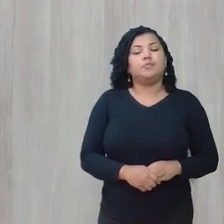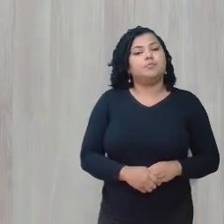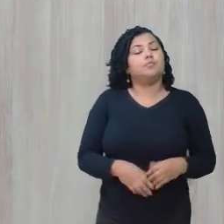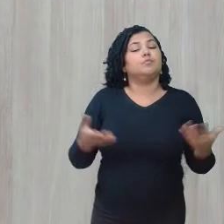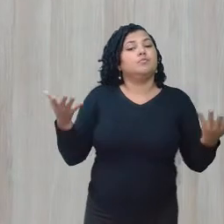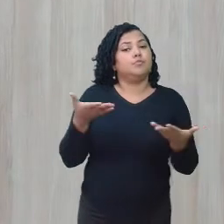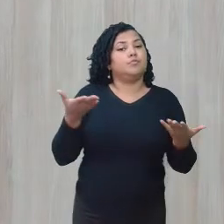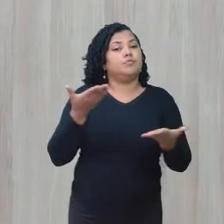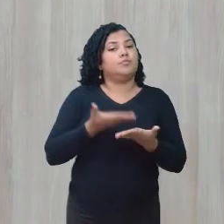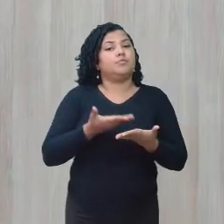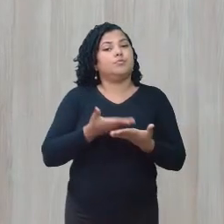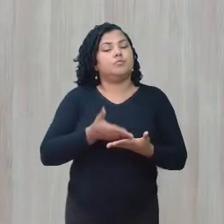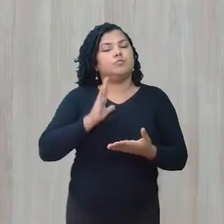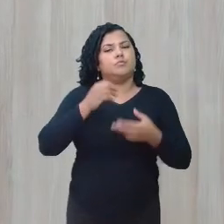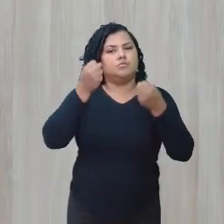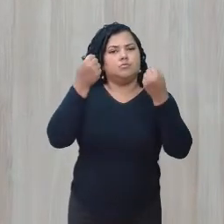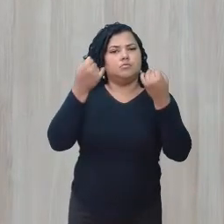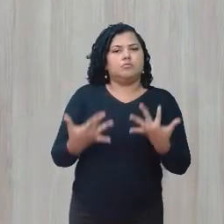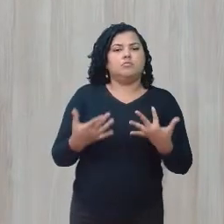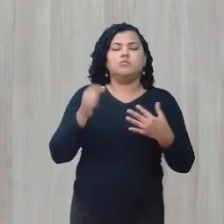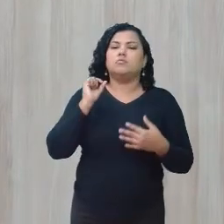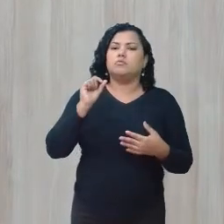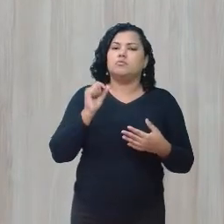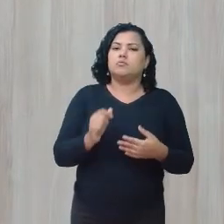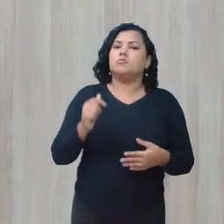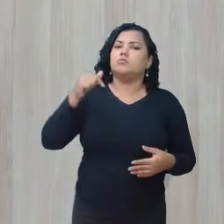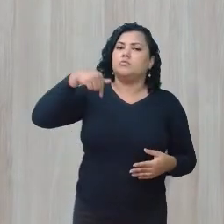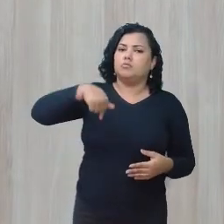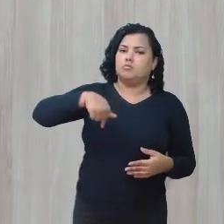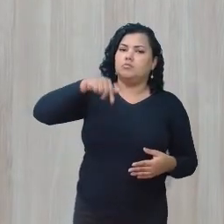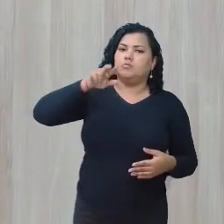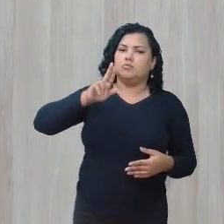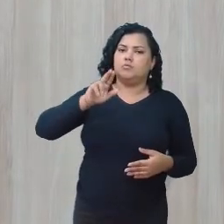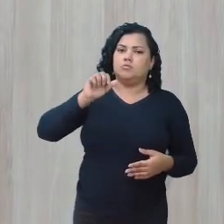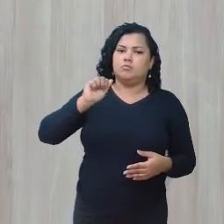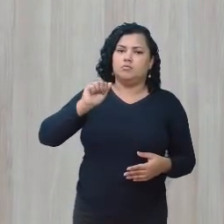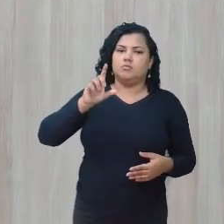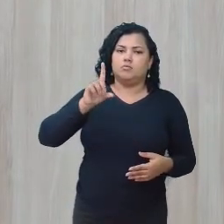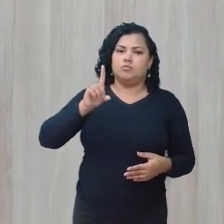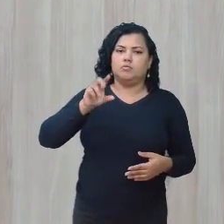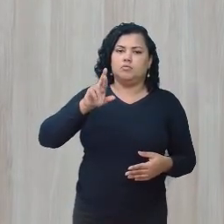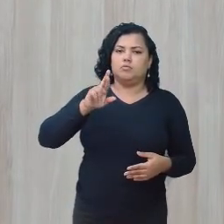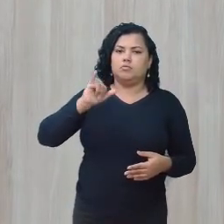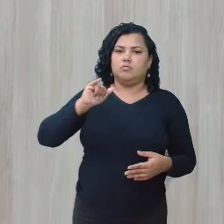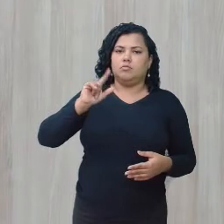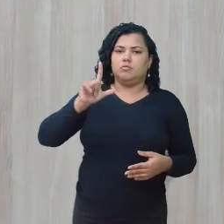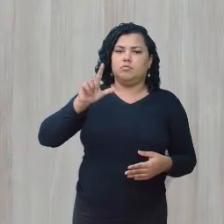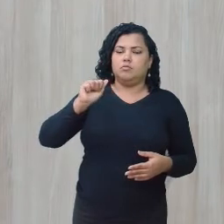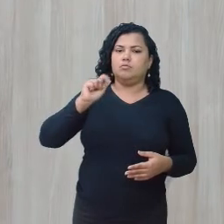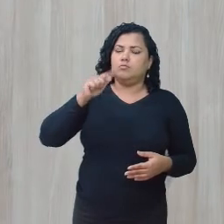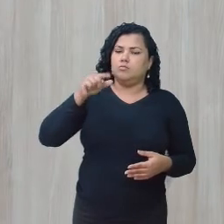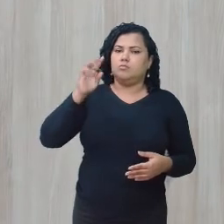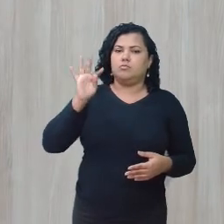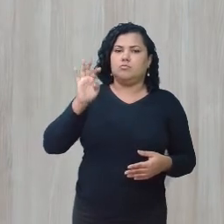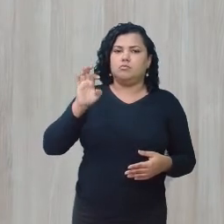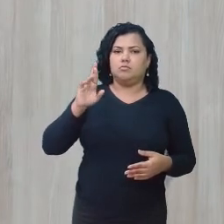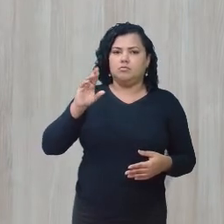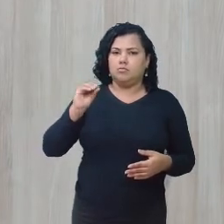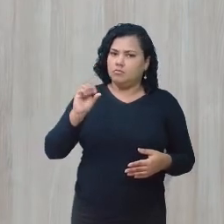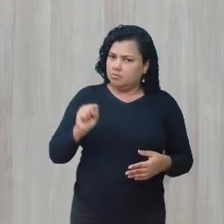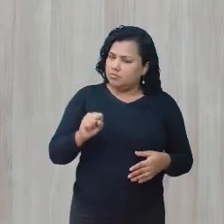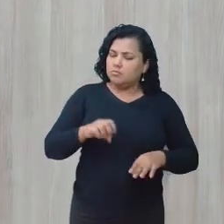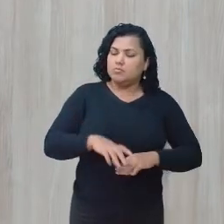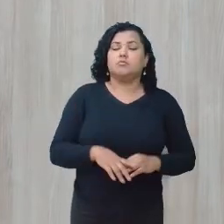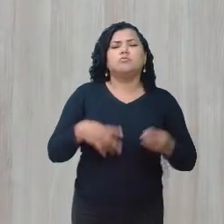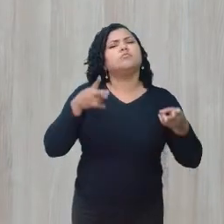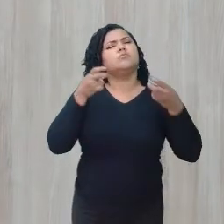de hoje, como eu disse anteriormente, vamos estudar os quadriláteros. A gente vai perceber que não necessariamente apenas